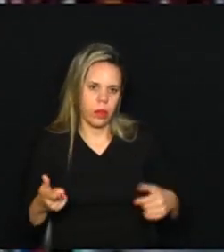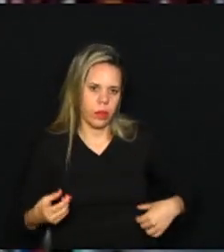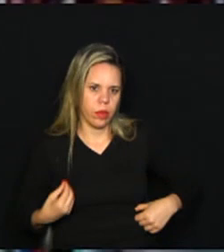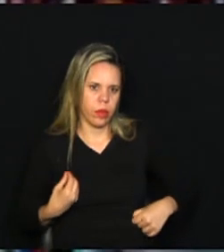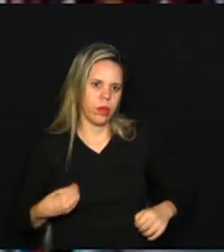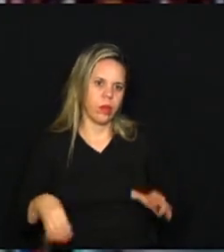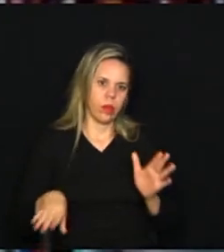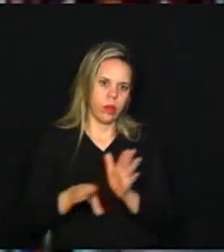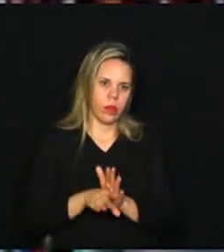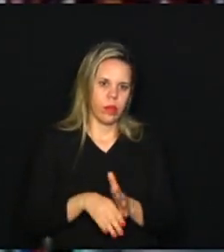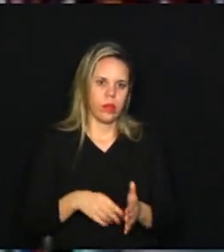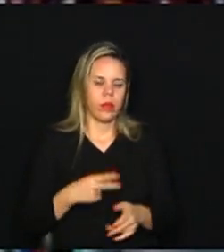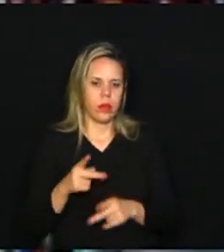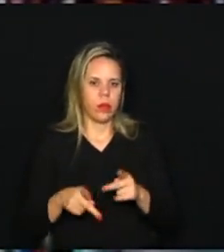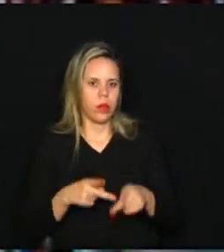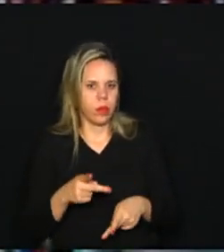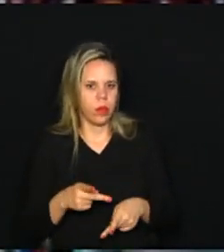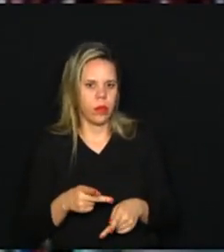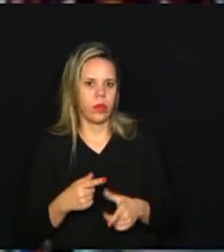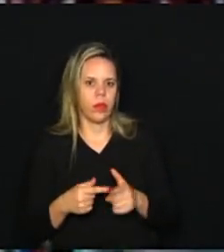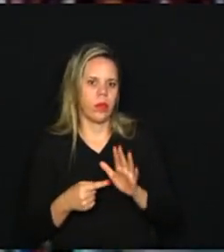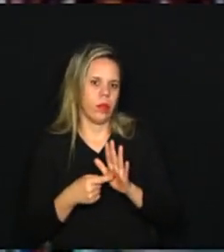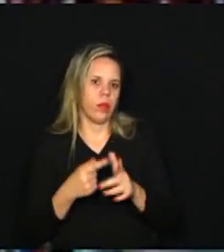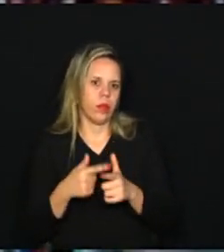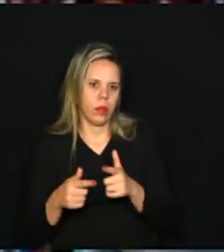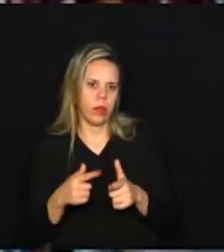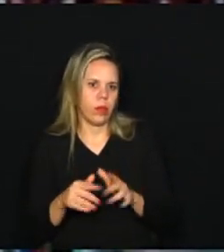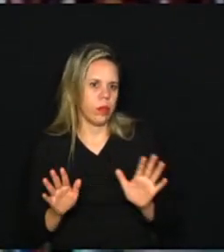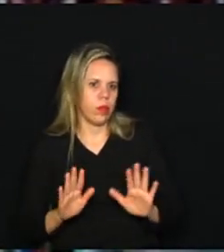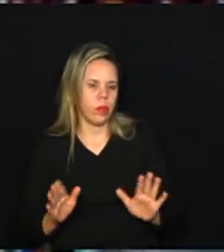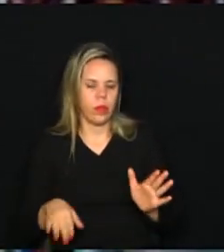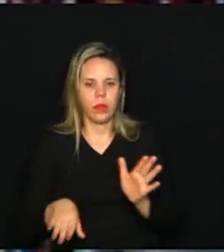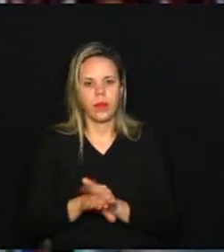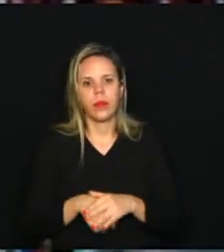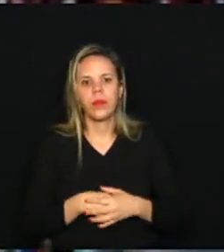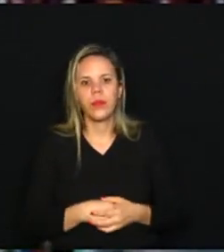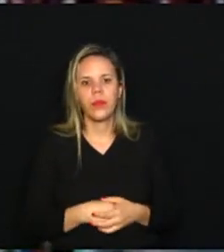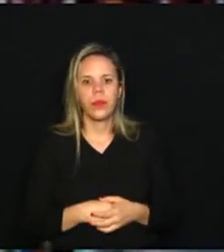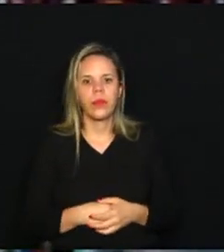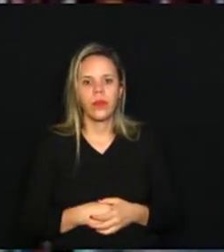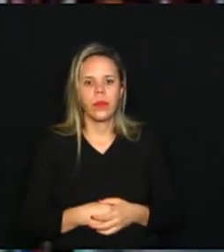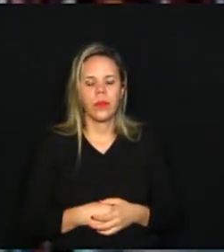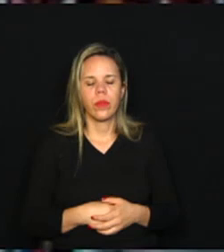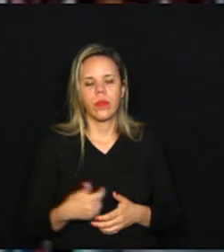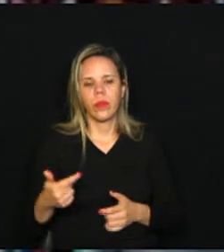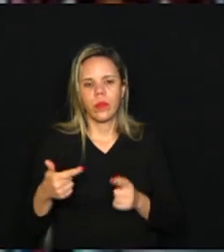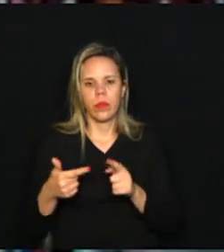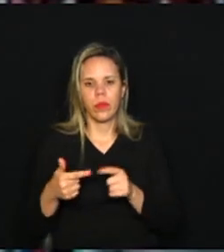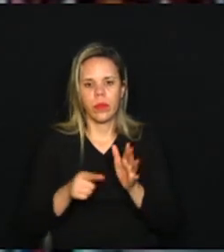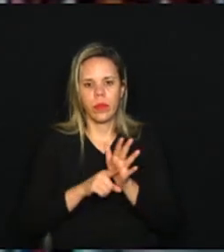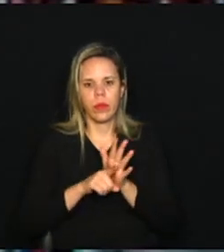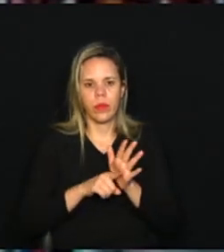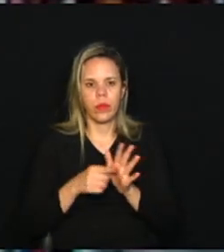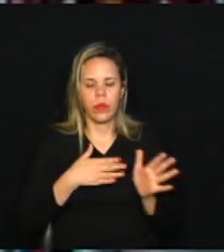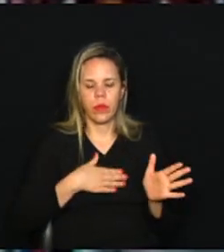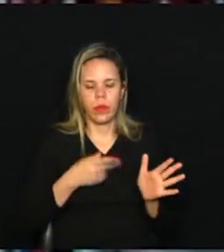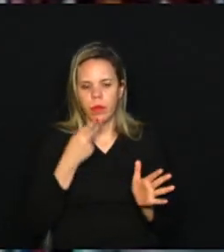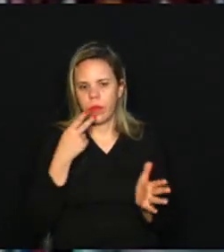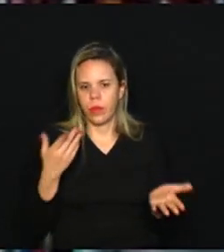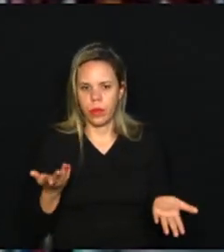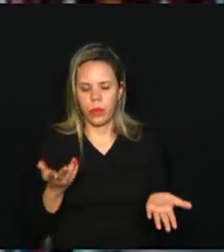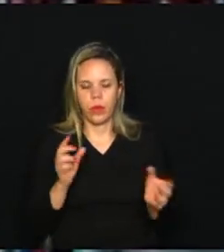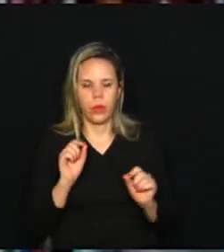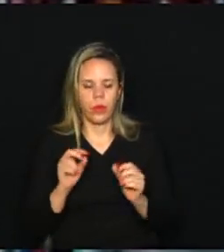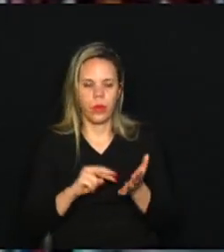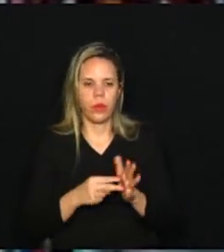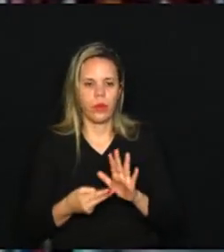chegando, mesmo a população que é sintomática, não necessariamente está chegando. O segundo ponto que eu gostaria de mencionar é que